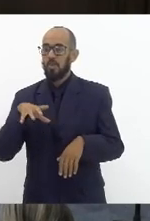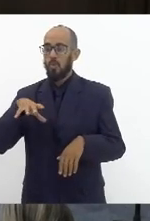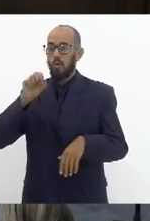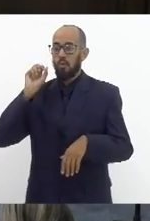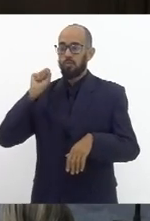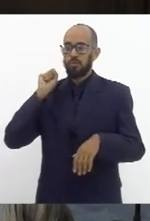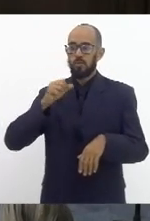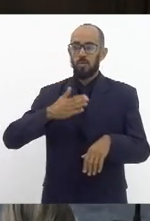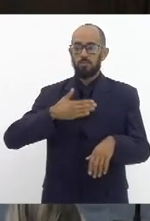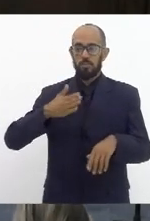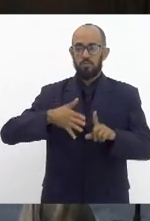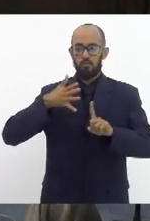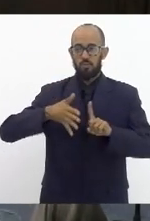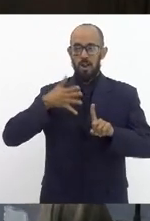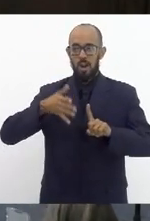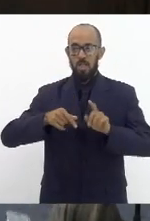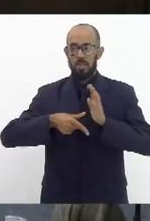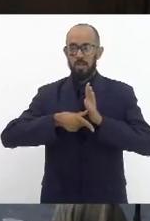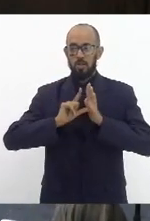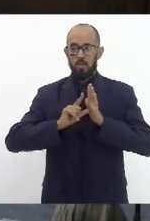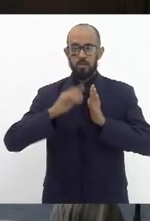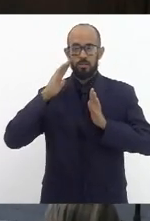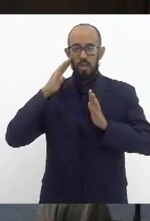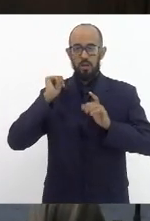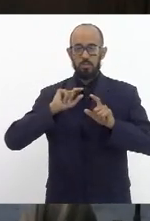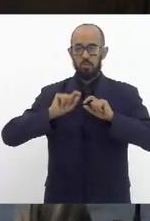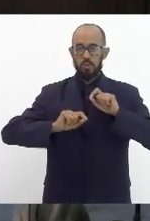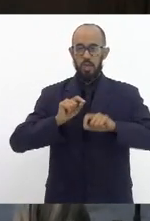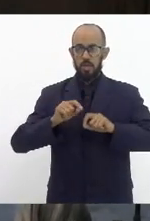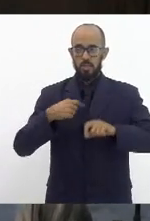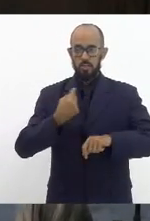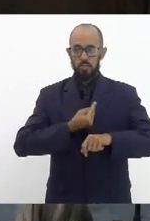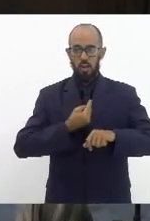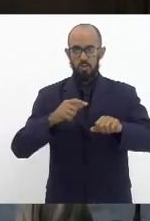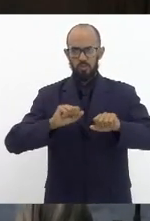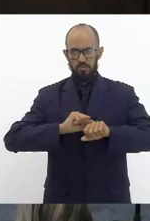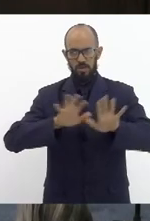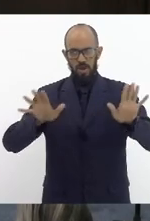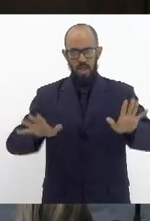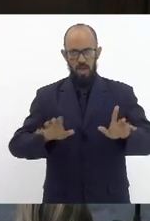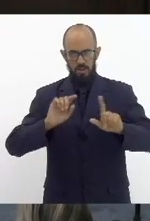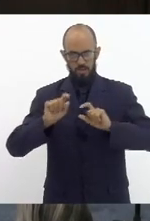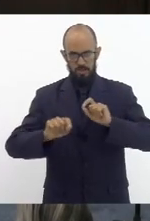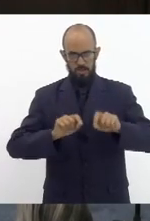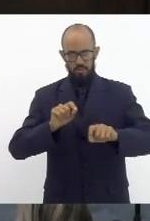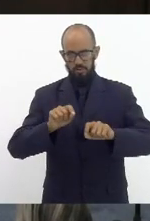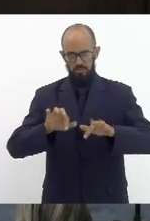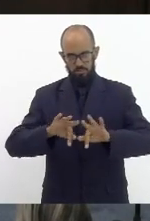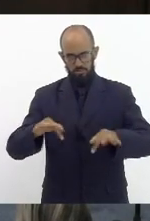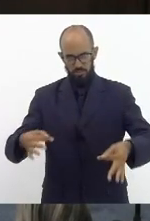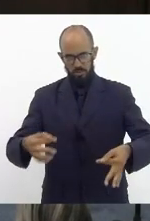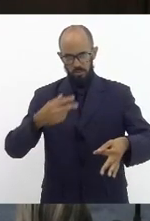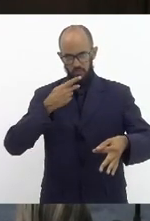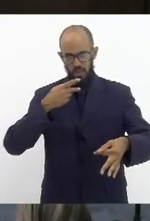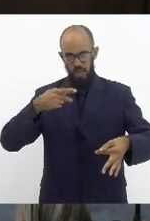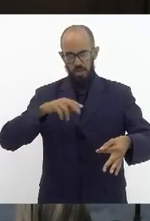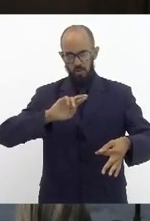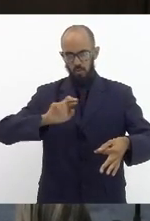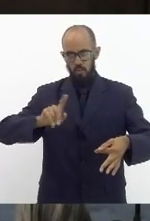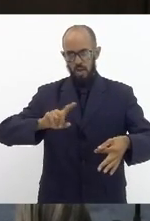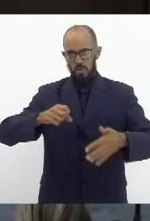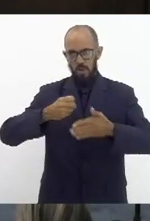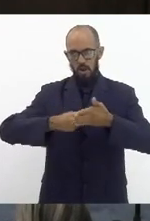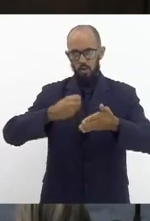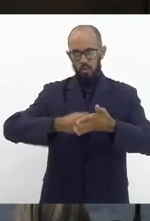fala anterior, ouviu aqui que a gente teve lucidez, clareza e humildade de dizer que essa não é uma luta individual